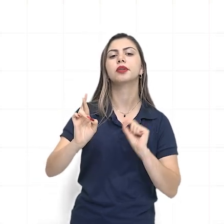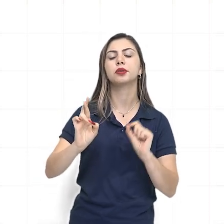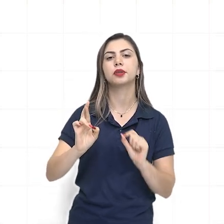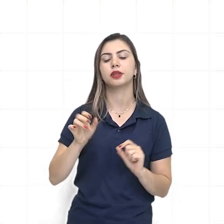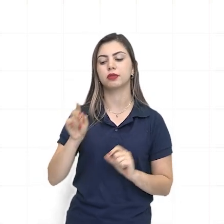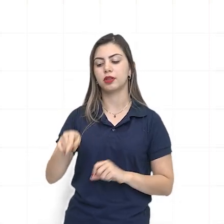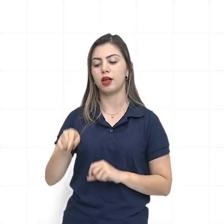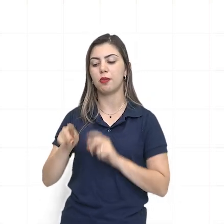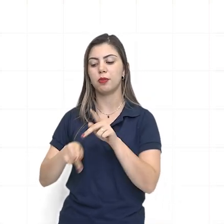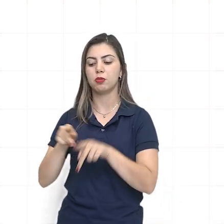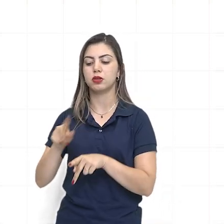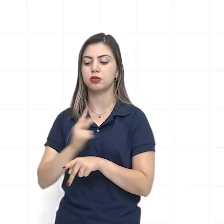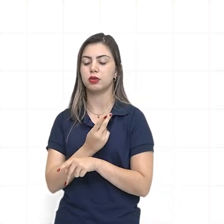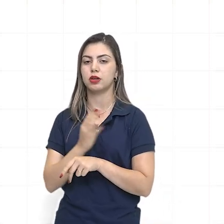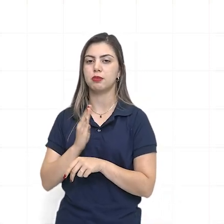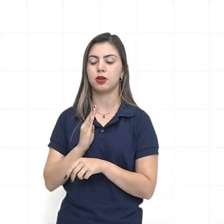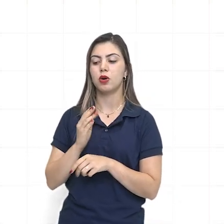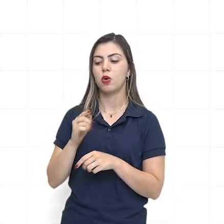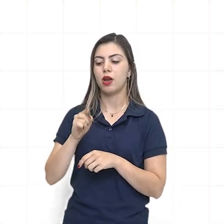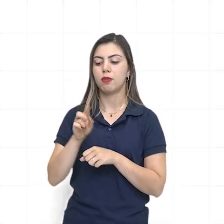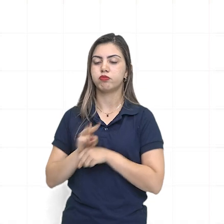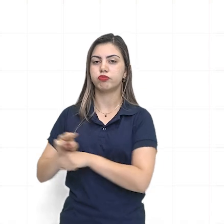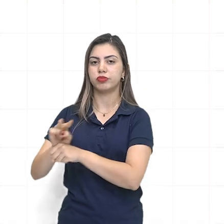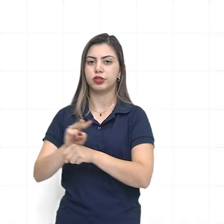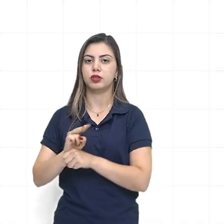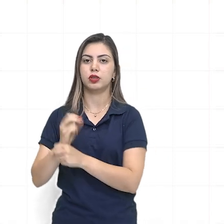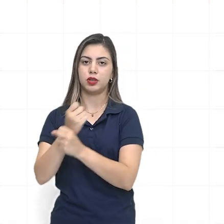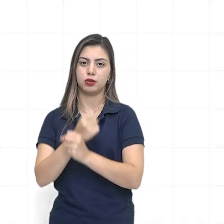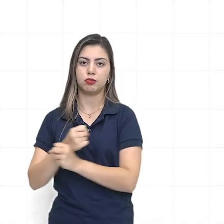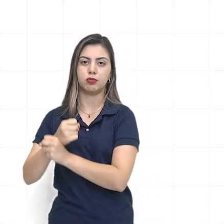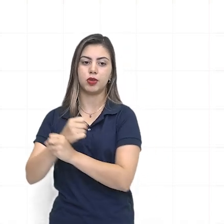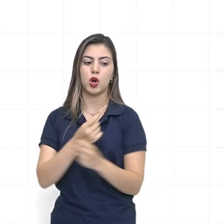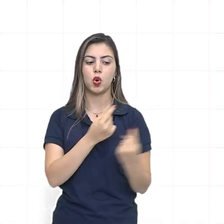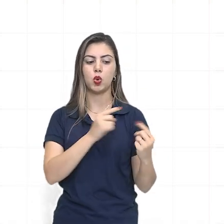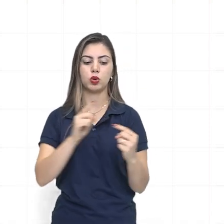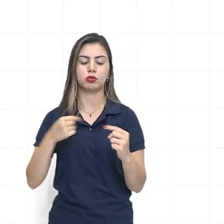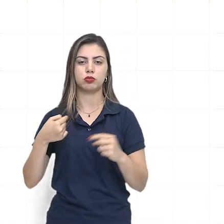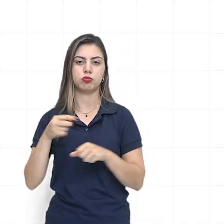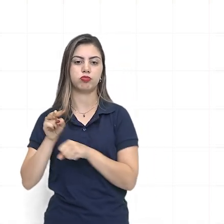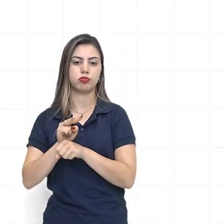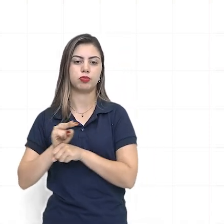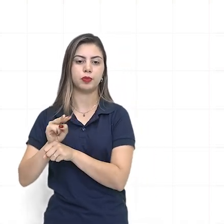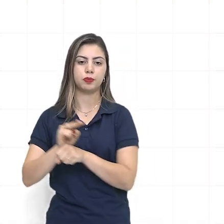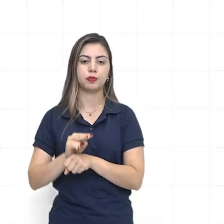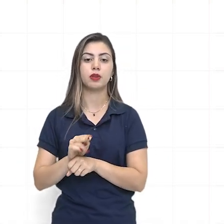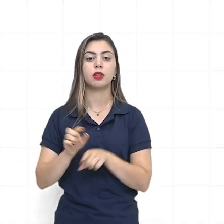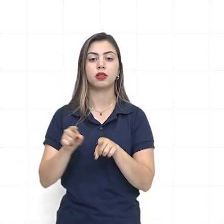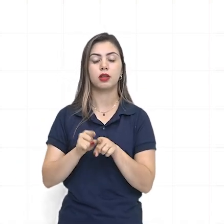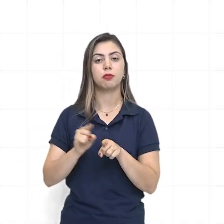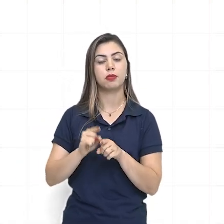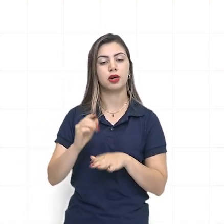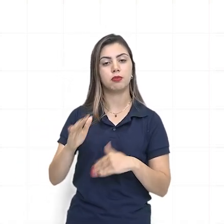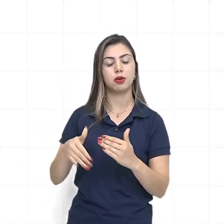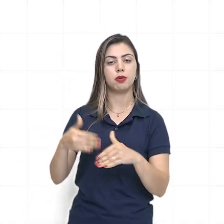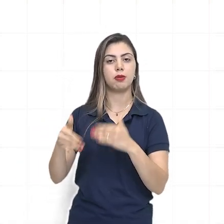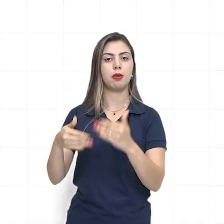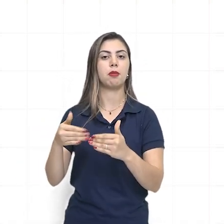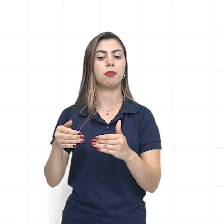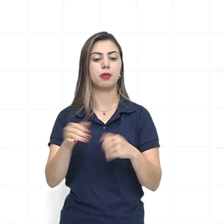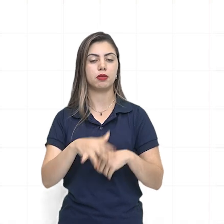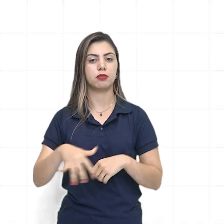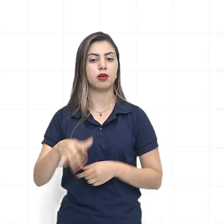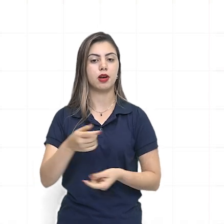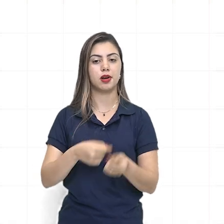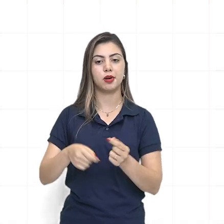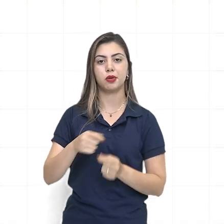por defender o povo hebreu dos seus inimigos, promover o desenvolvimento econômico